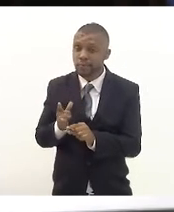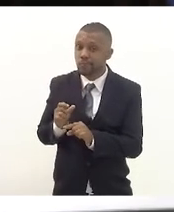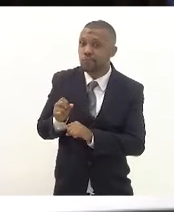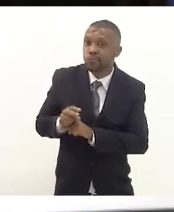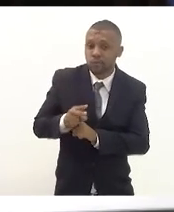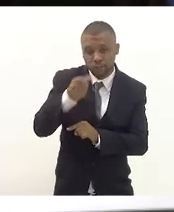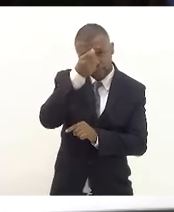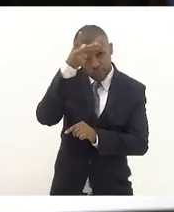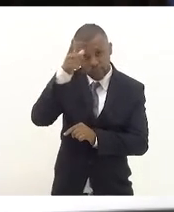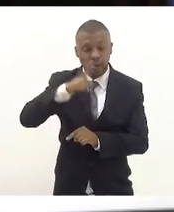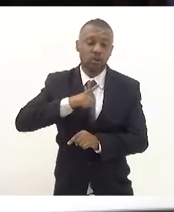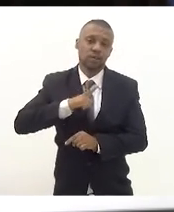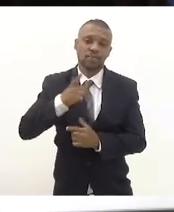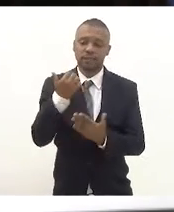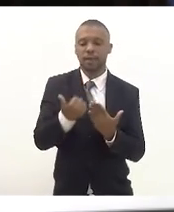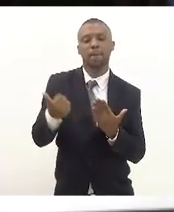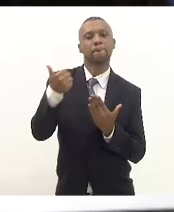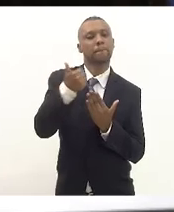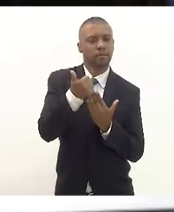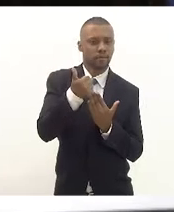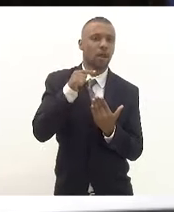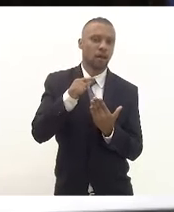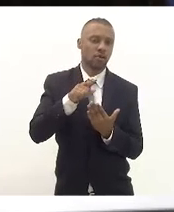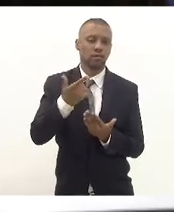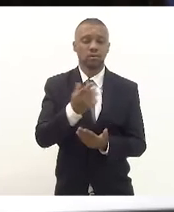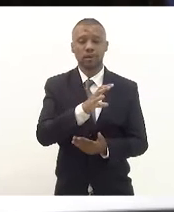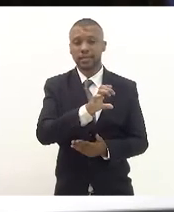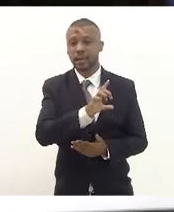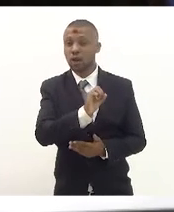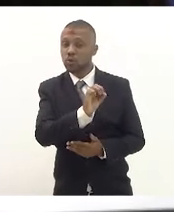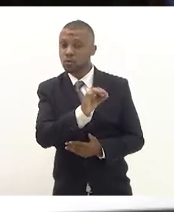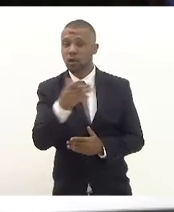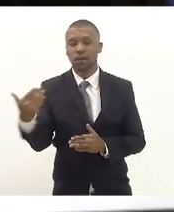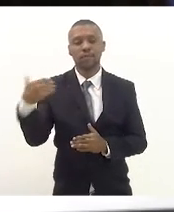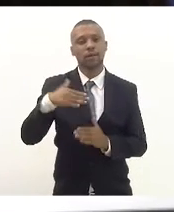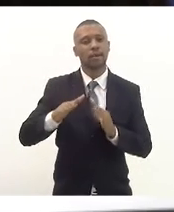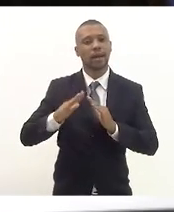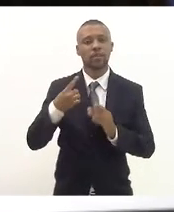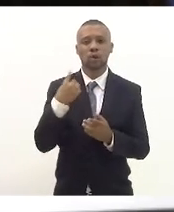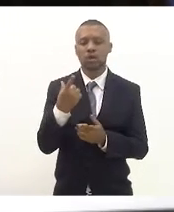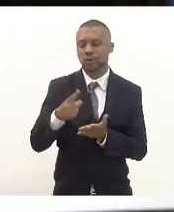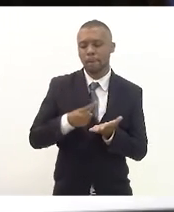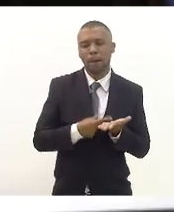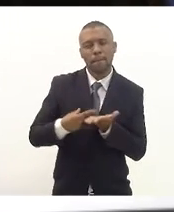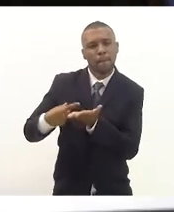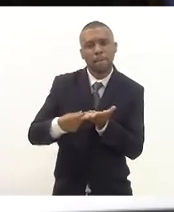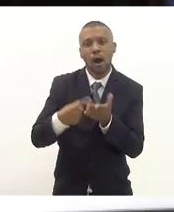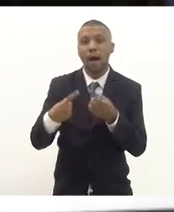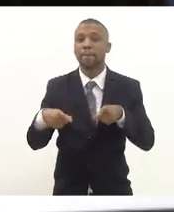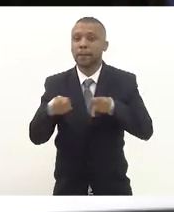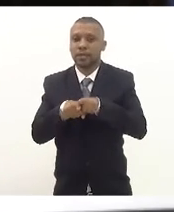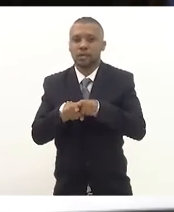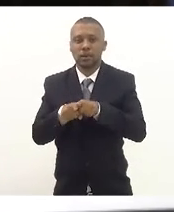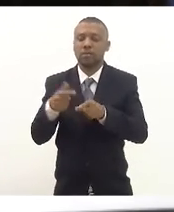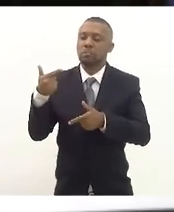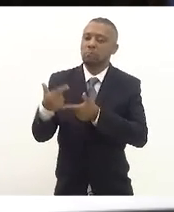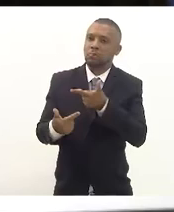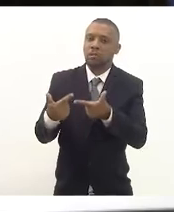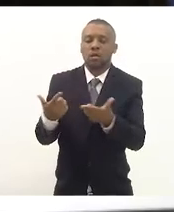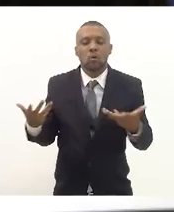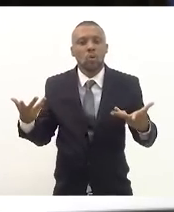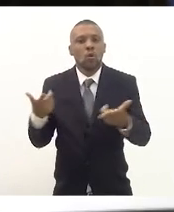privilégio Celso lá na minha casa nós firmamos a parceria política que ela tem sido muito